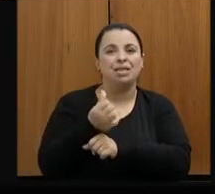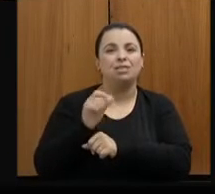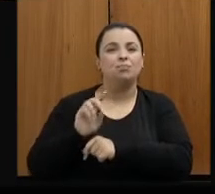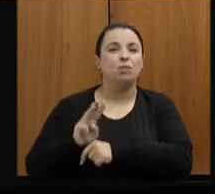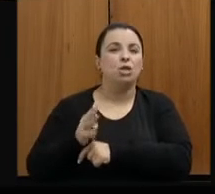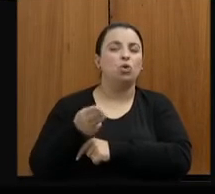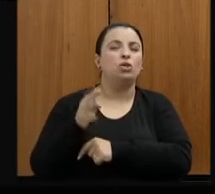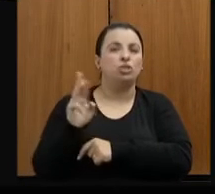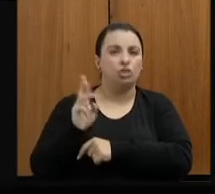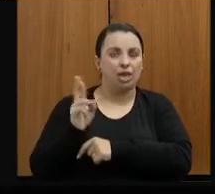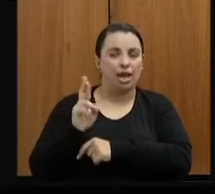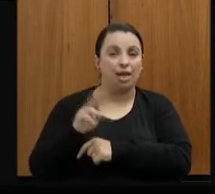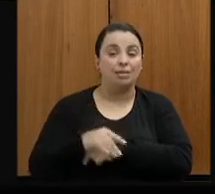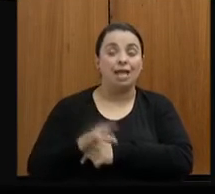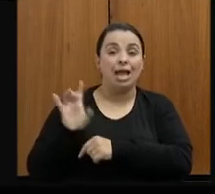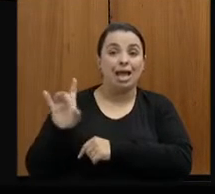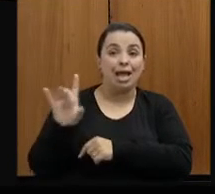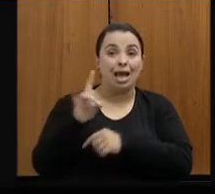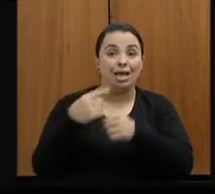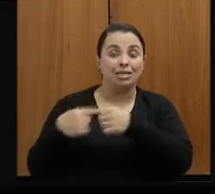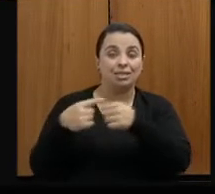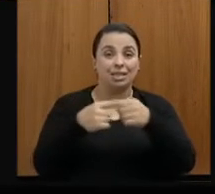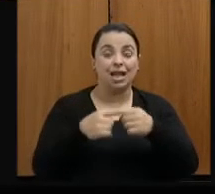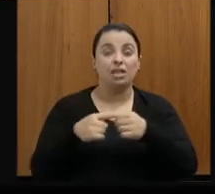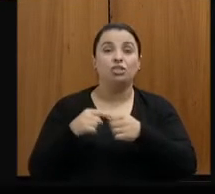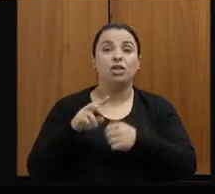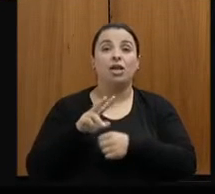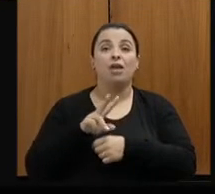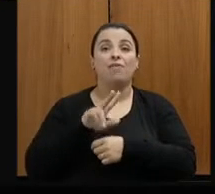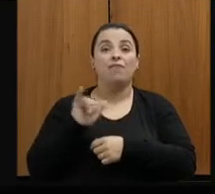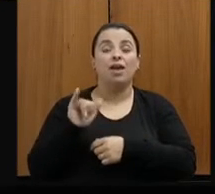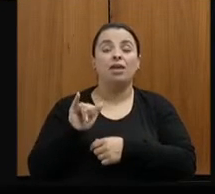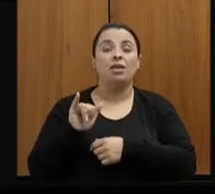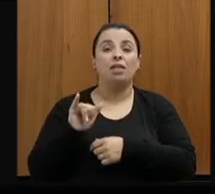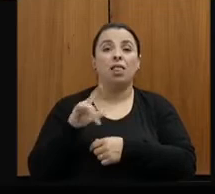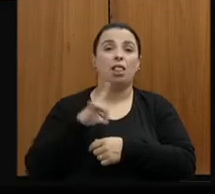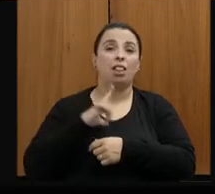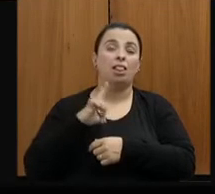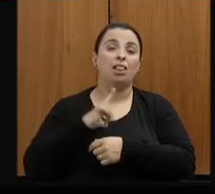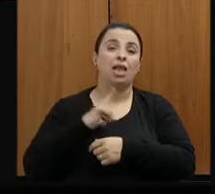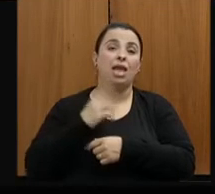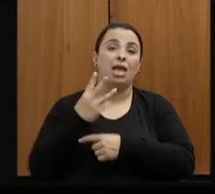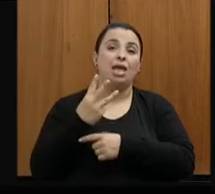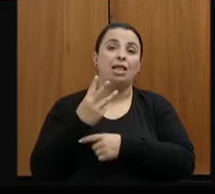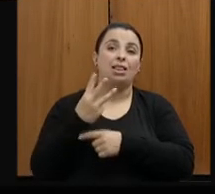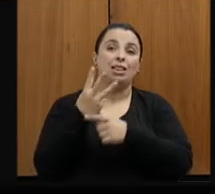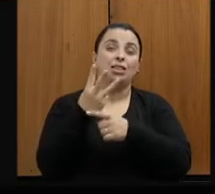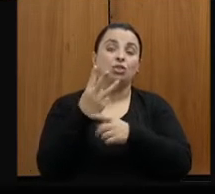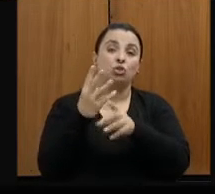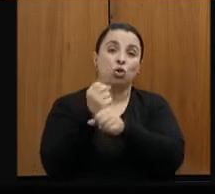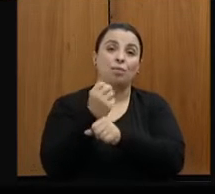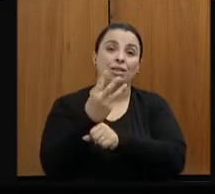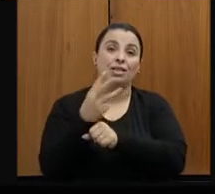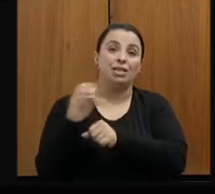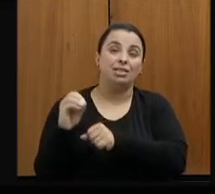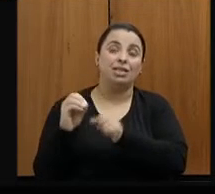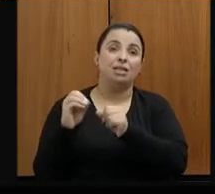atendido com 300 unidades por município nessa primeira leva.